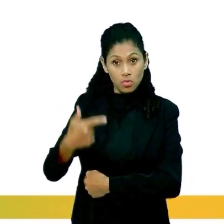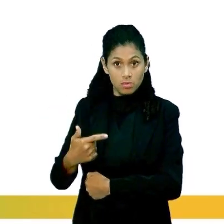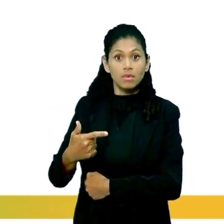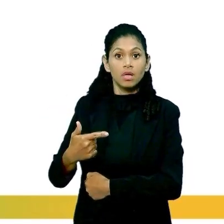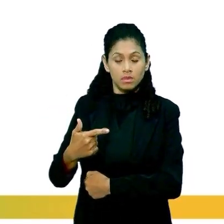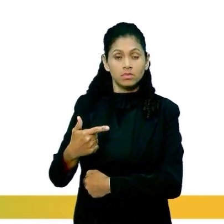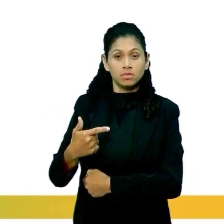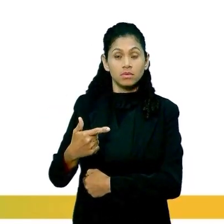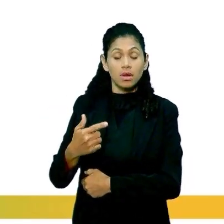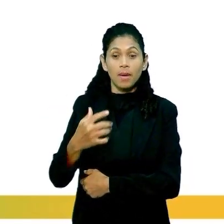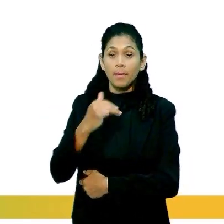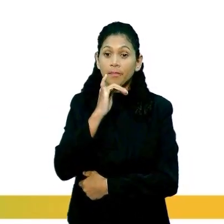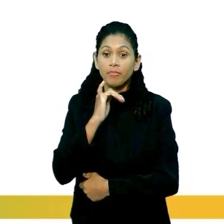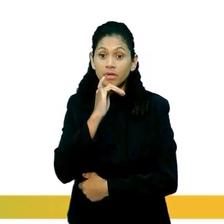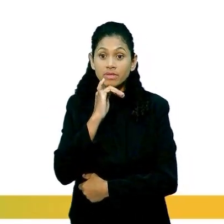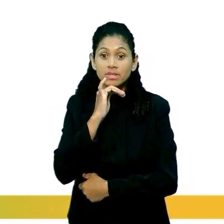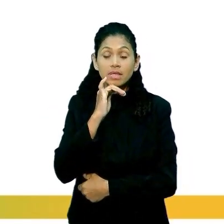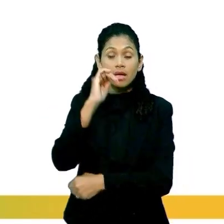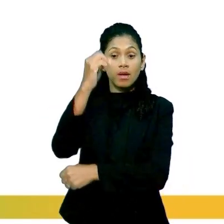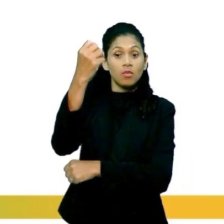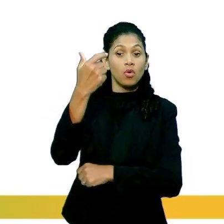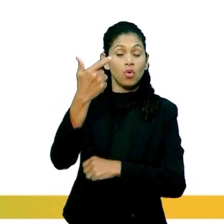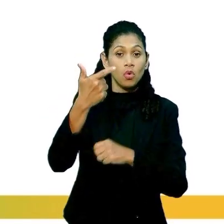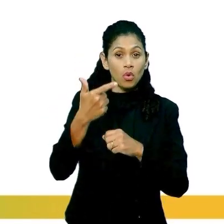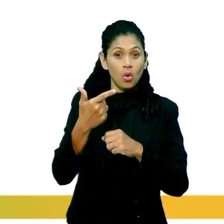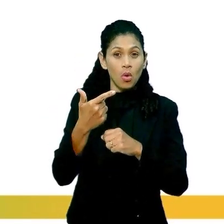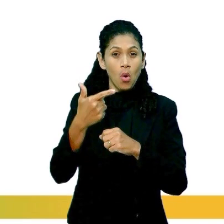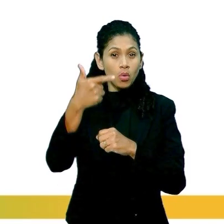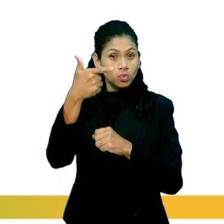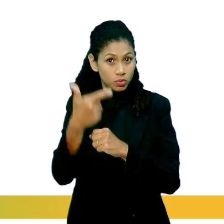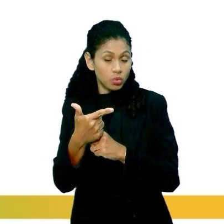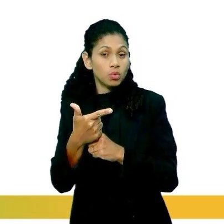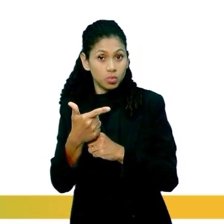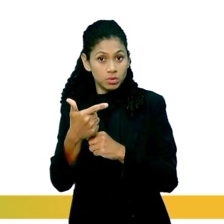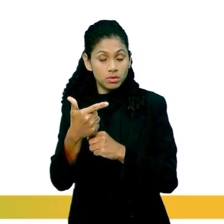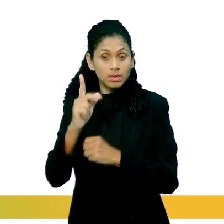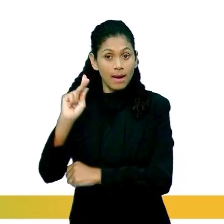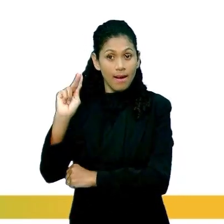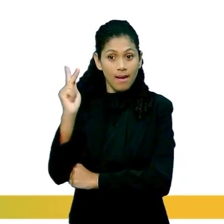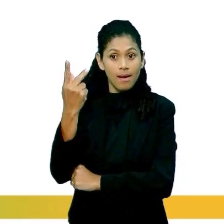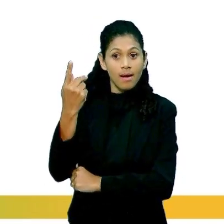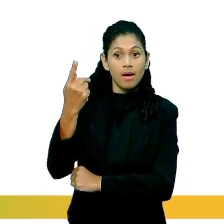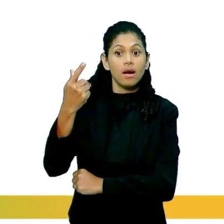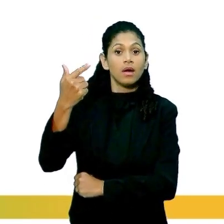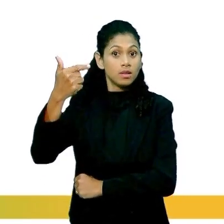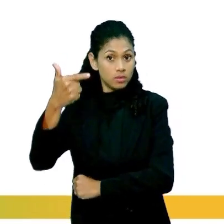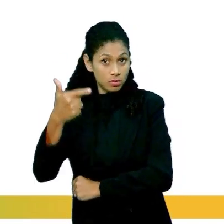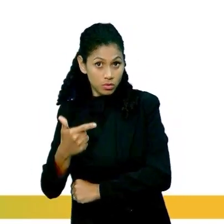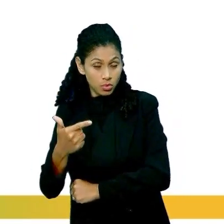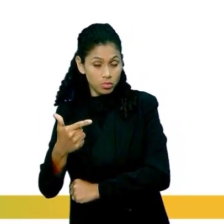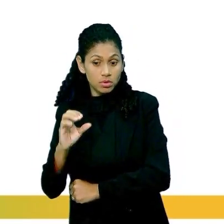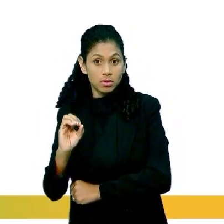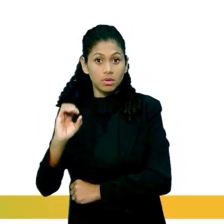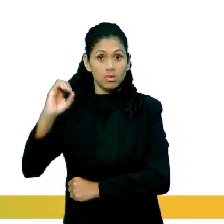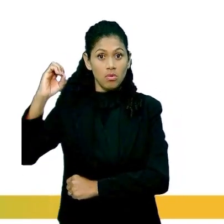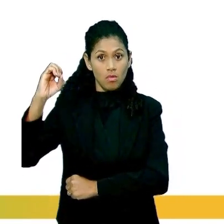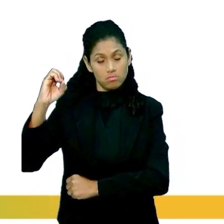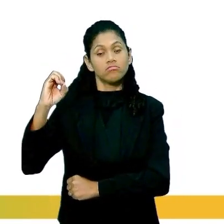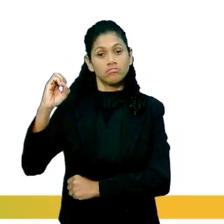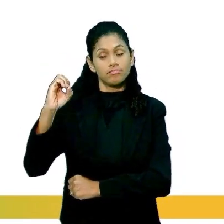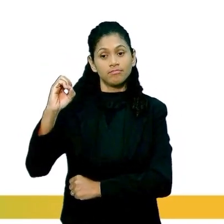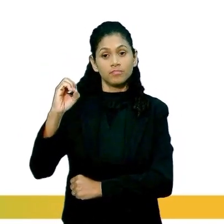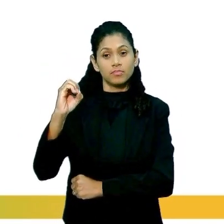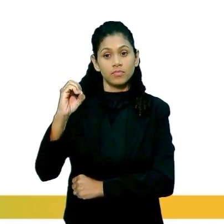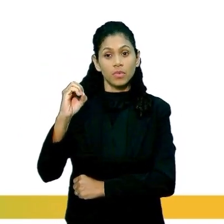são 2H2O. Então, o coeficiente é o número grande da frente, no caso o número 2, e o índice é o